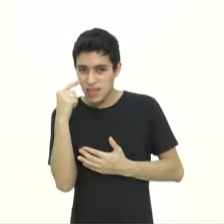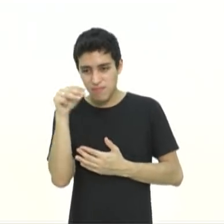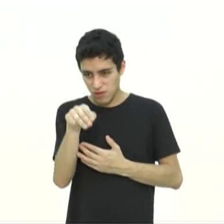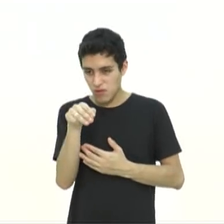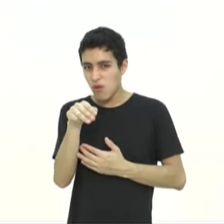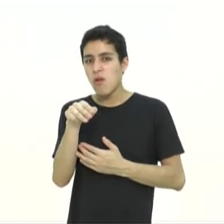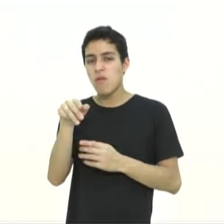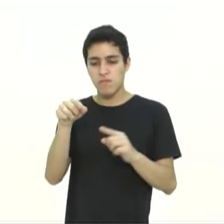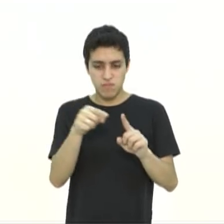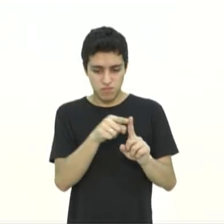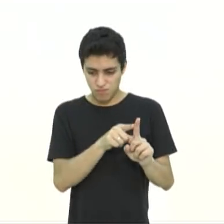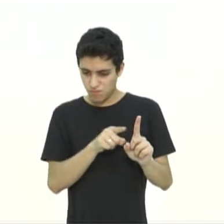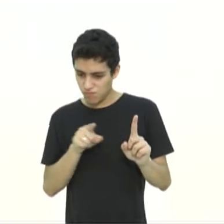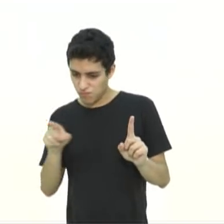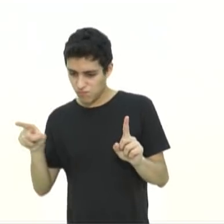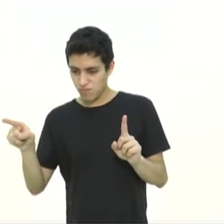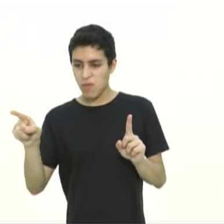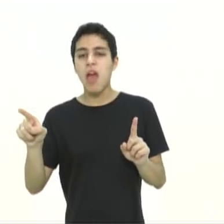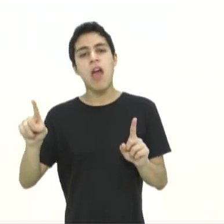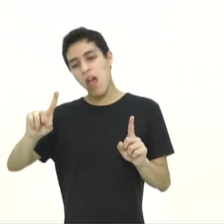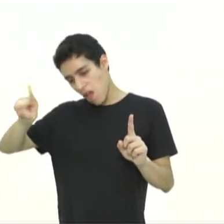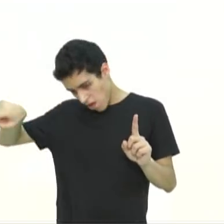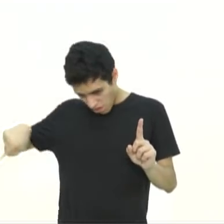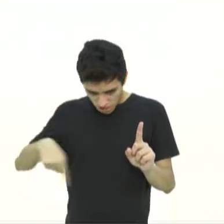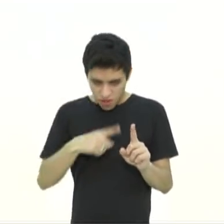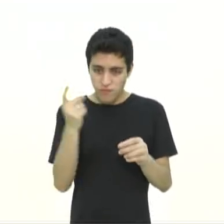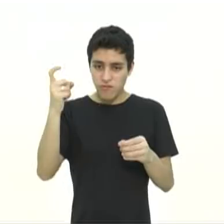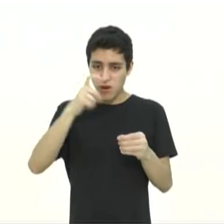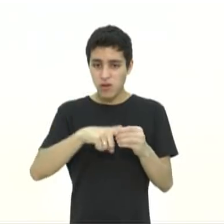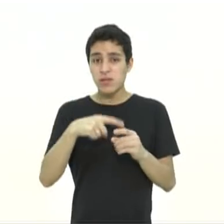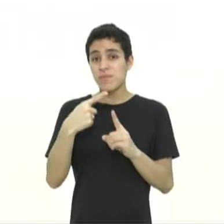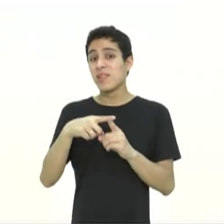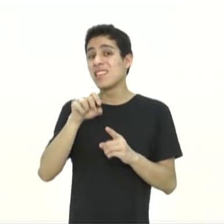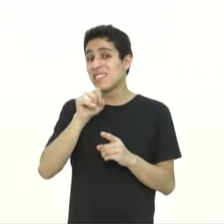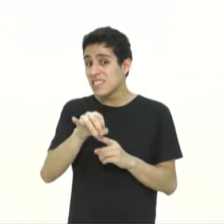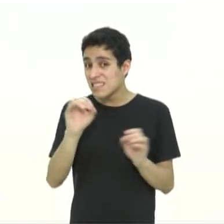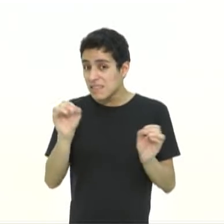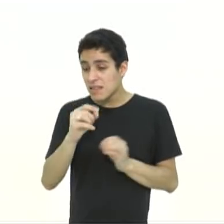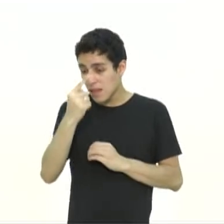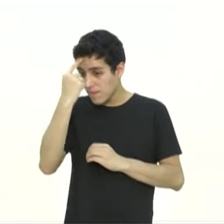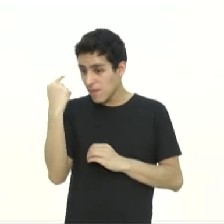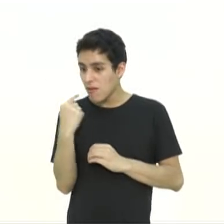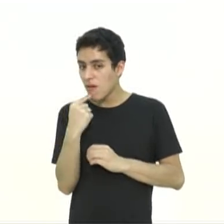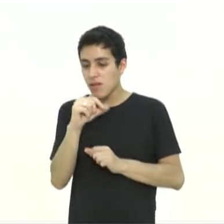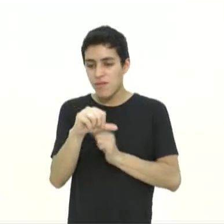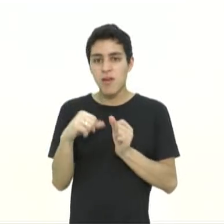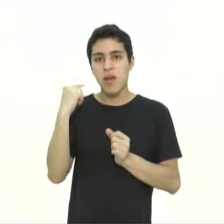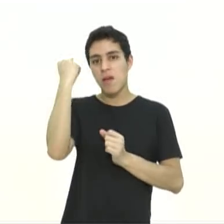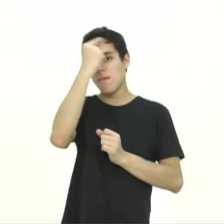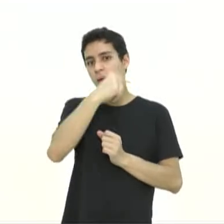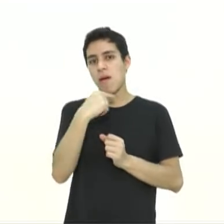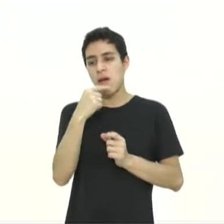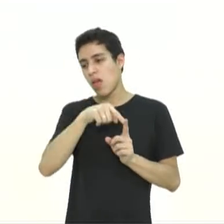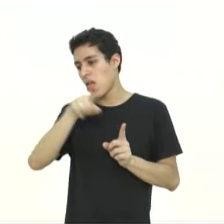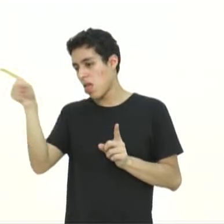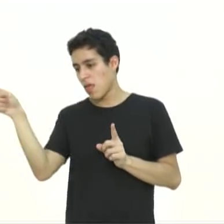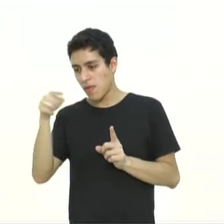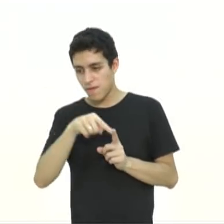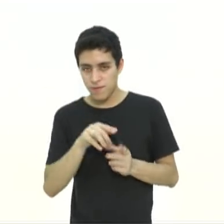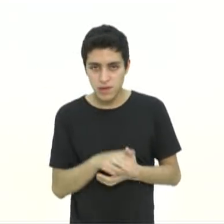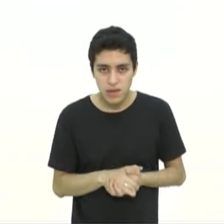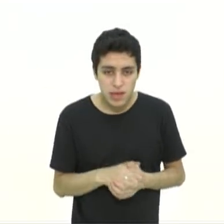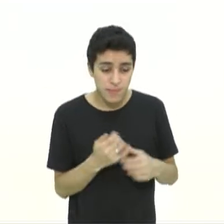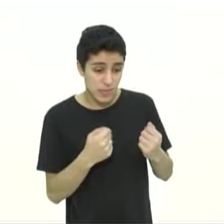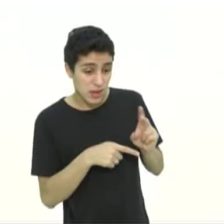dê meia volta e comece a voltar. Ou meia hora vira 1. E você deve cuidar das amizades,